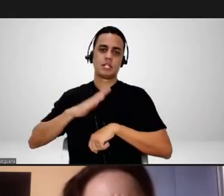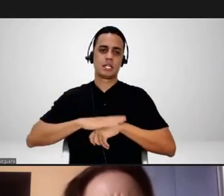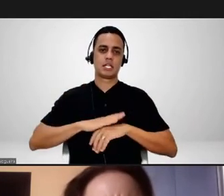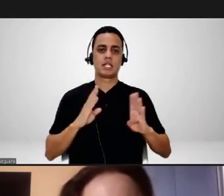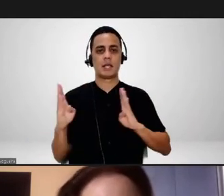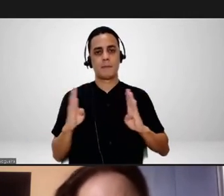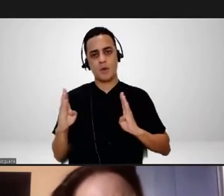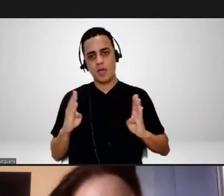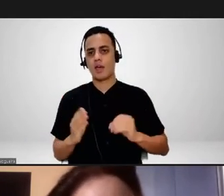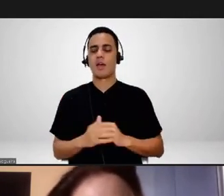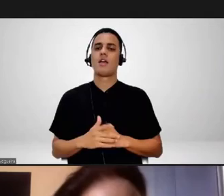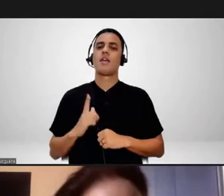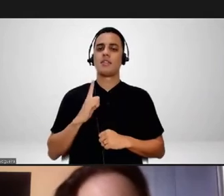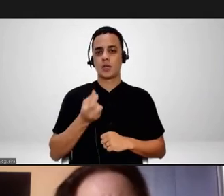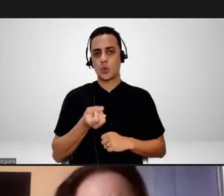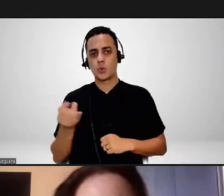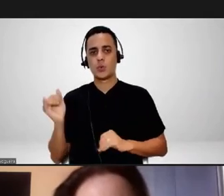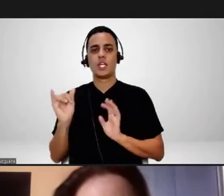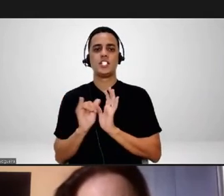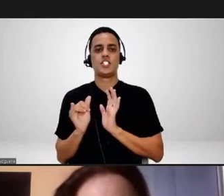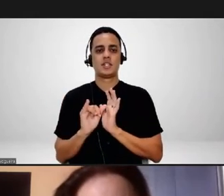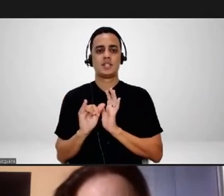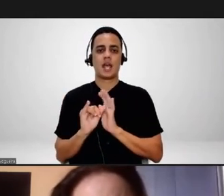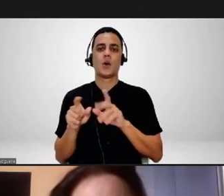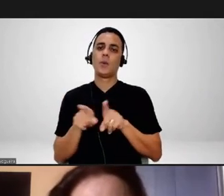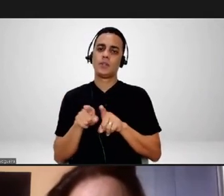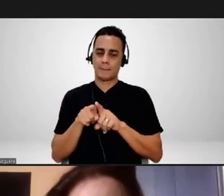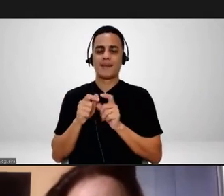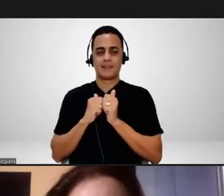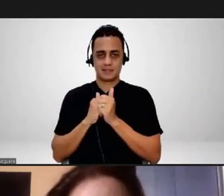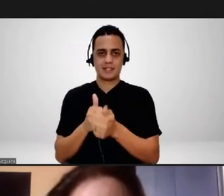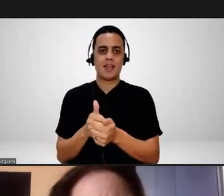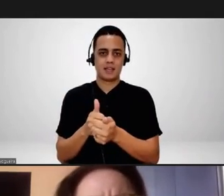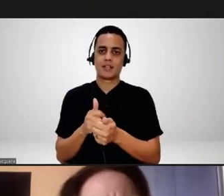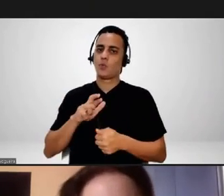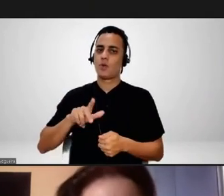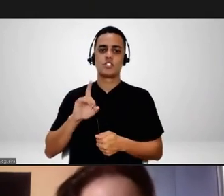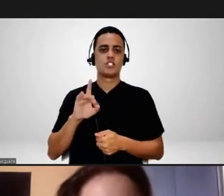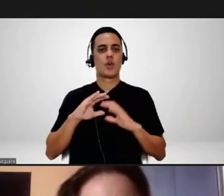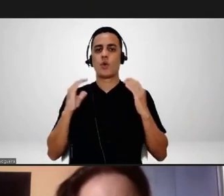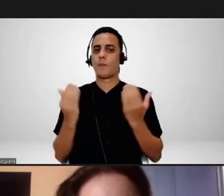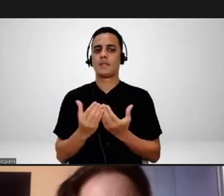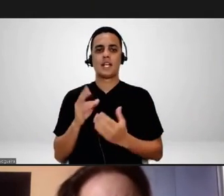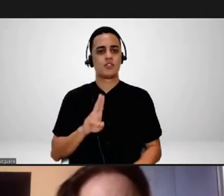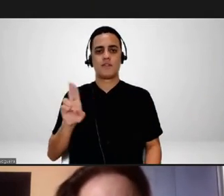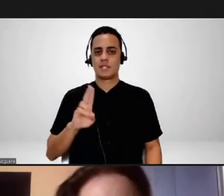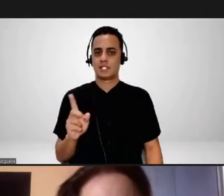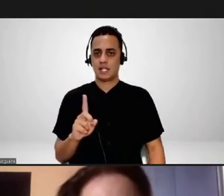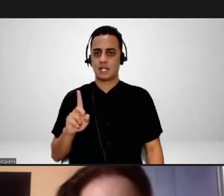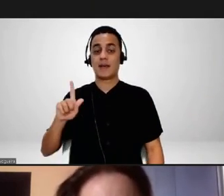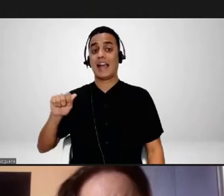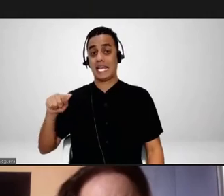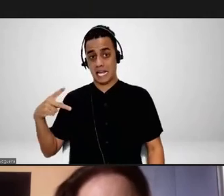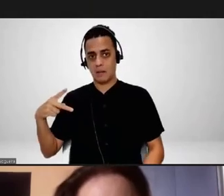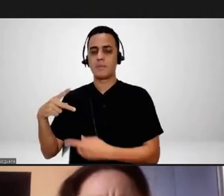temporárias, tem alguns editais que ela atende, não é? E não atende somente a comunidade universitária. A AGAP hoje